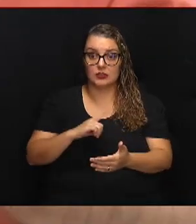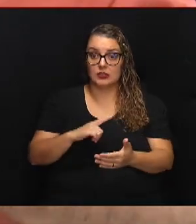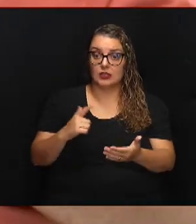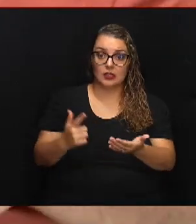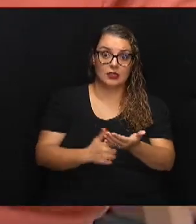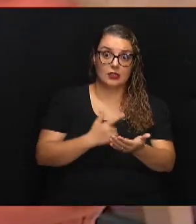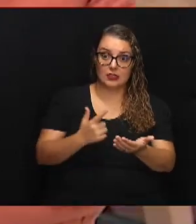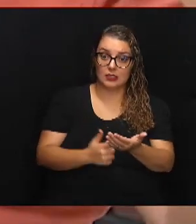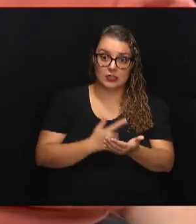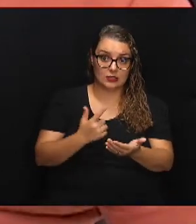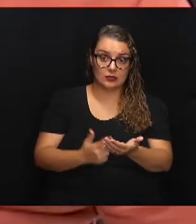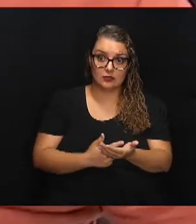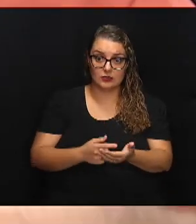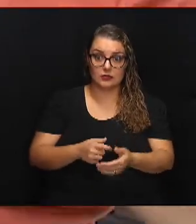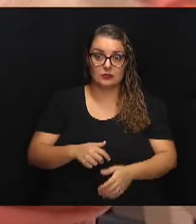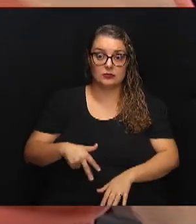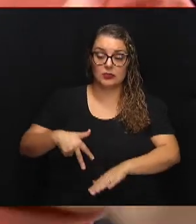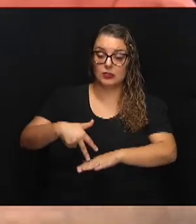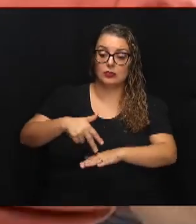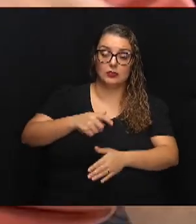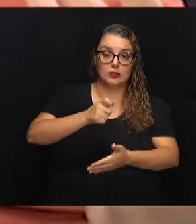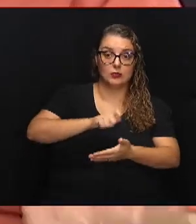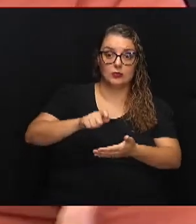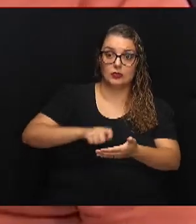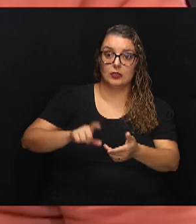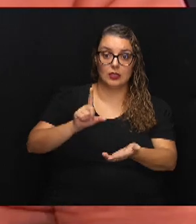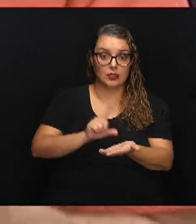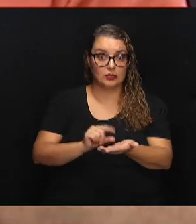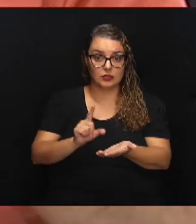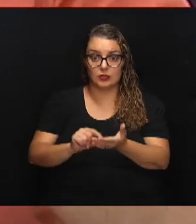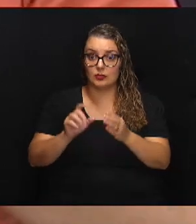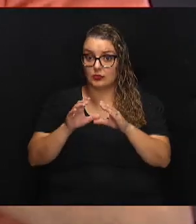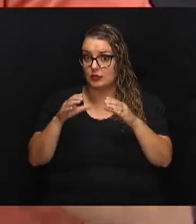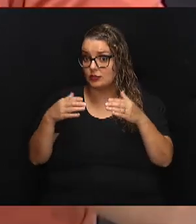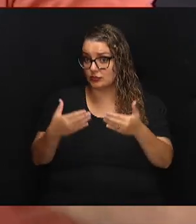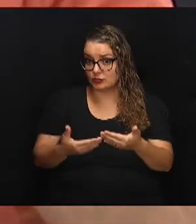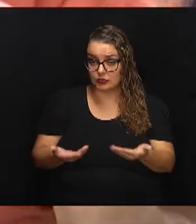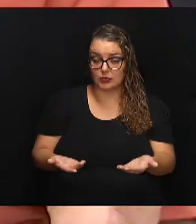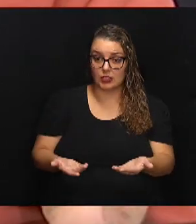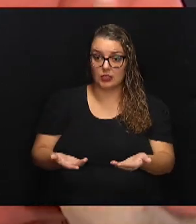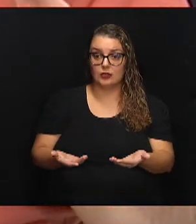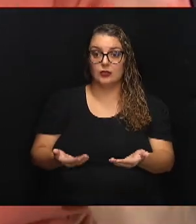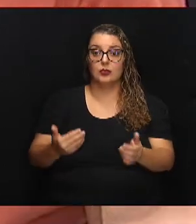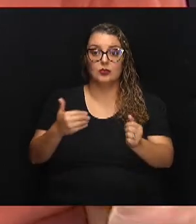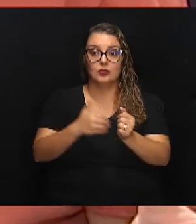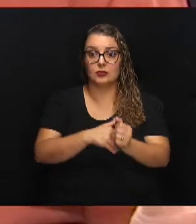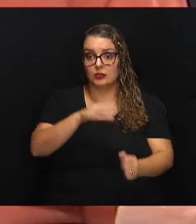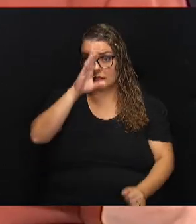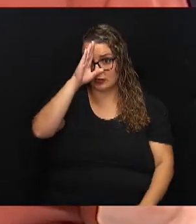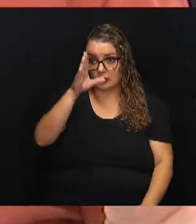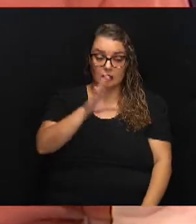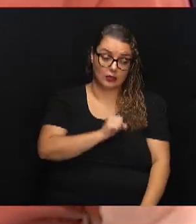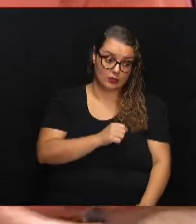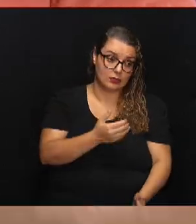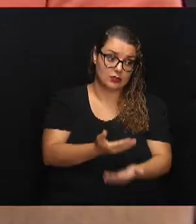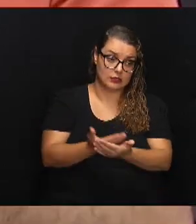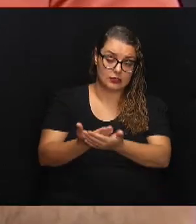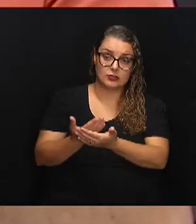existem obras, grandes autores que publicam artigos, congressos. Então, o segredo principal é gostar de